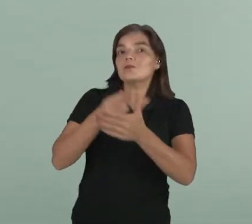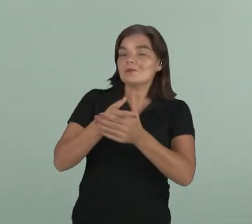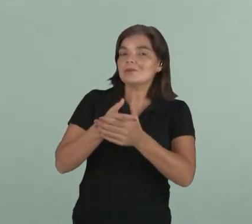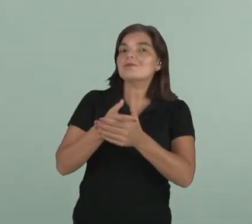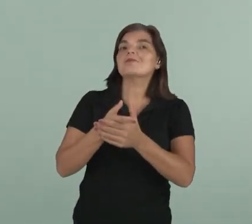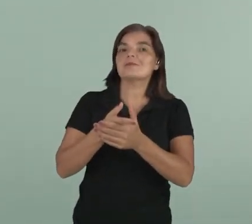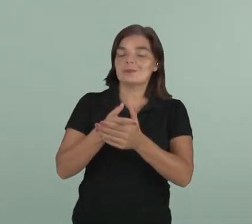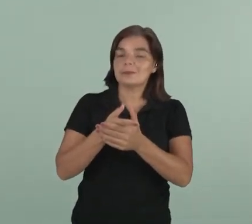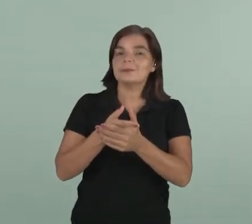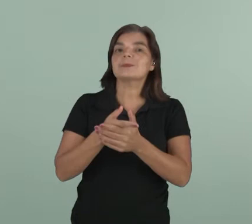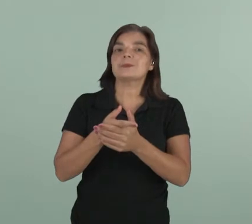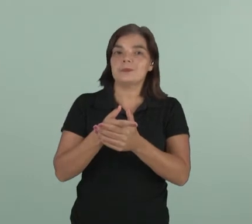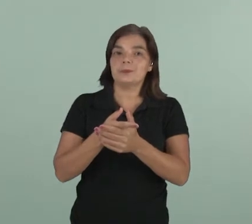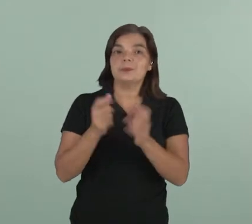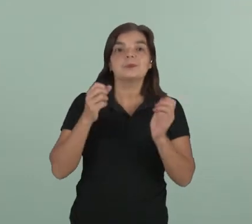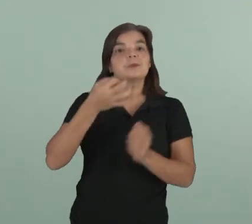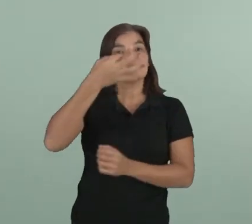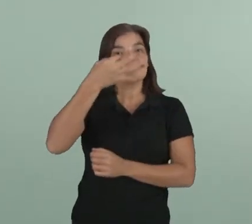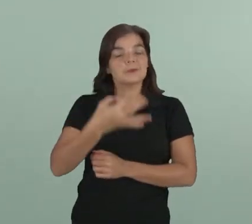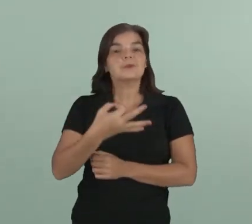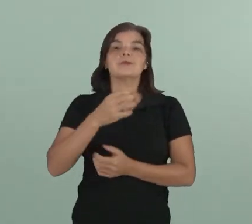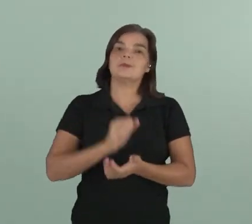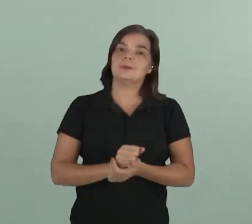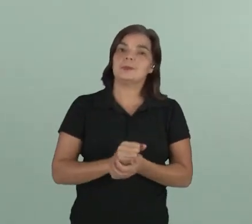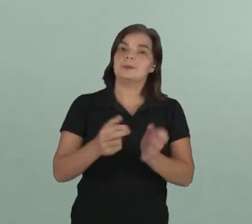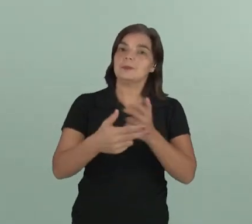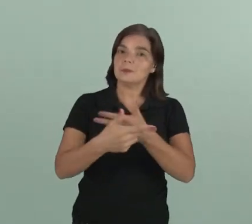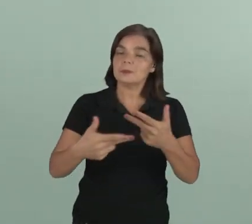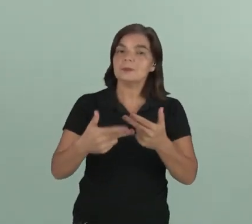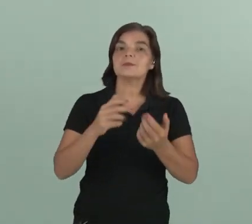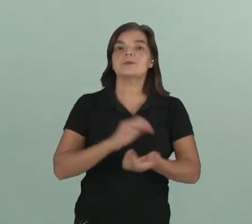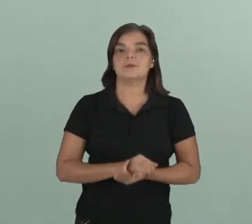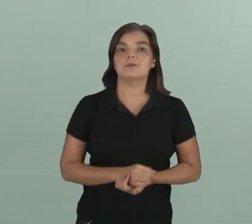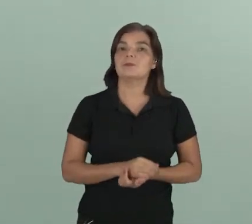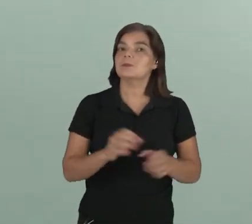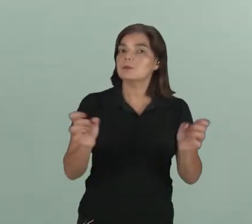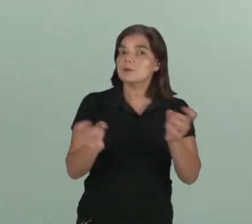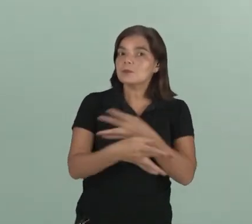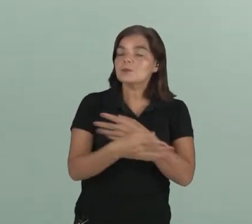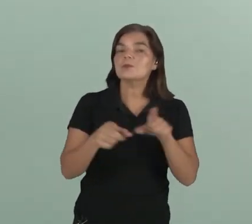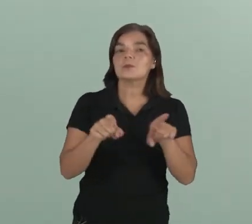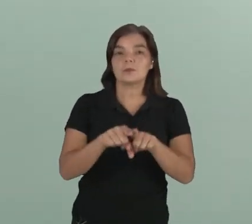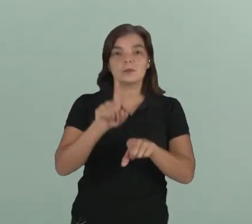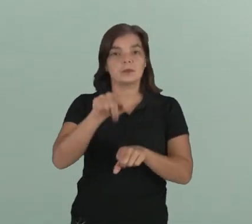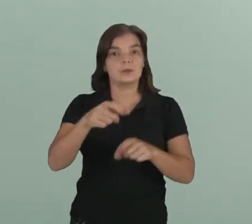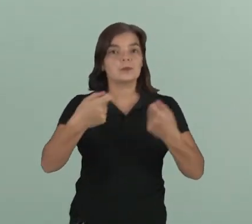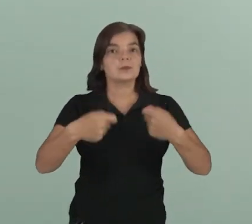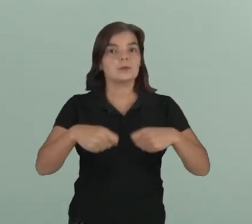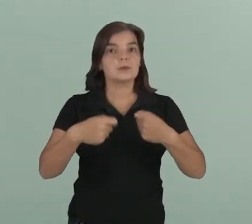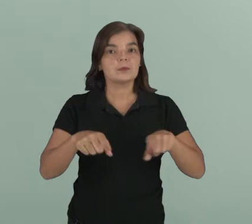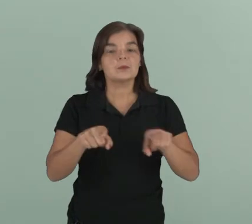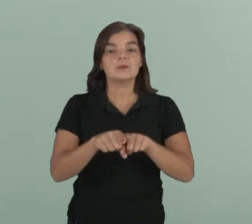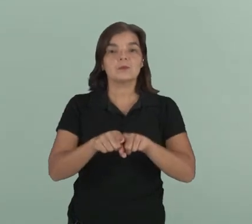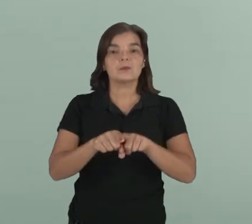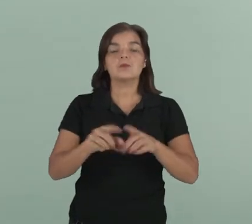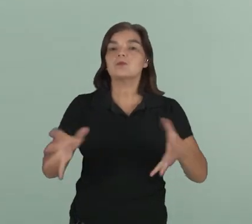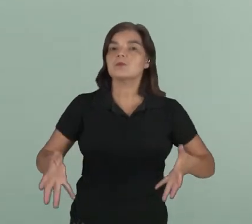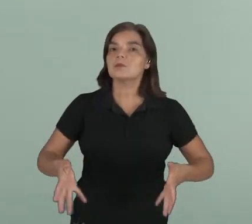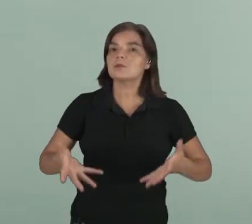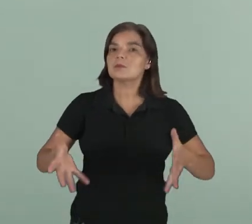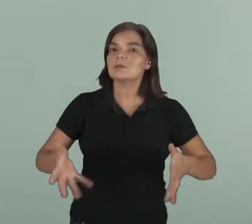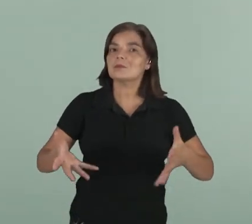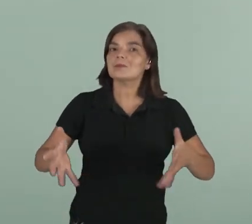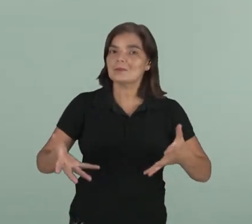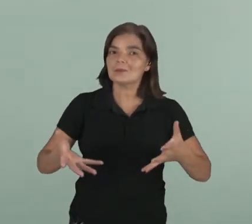irá consumir justamente essas mercadorias, ou seja, é necessário incentivar